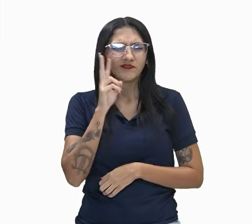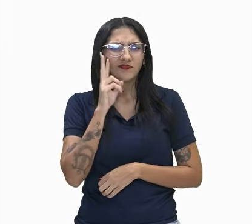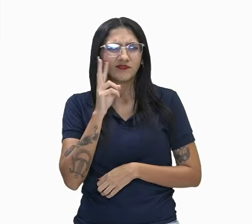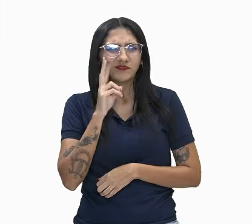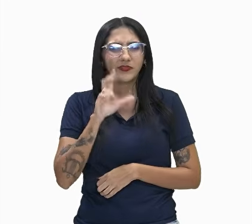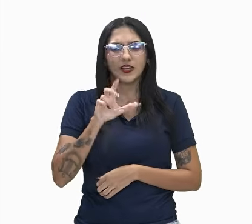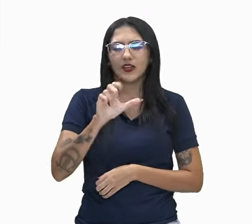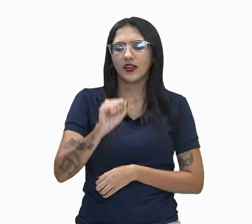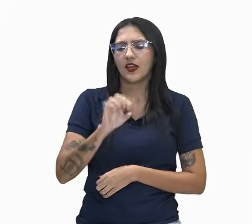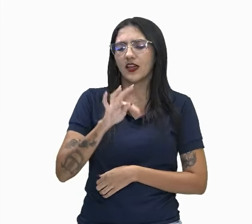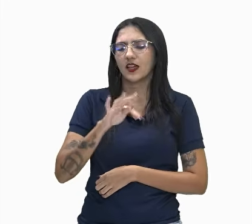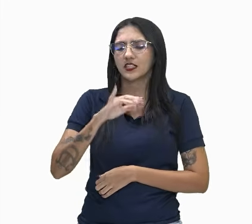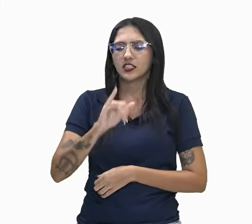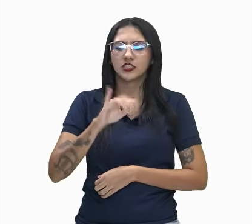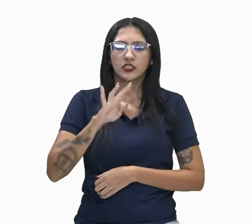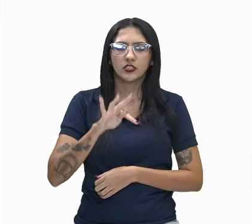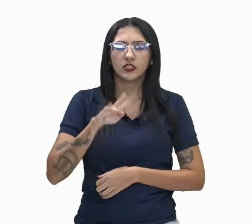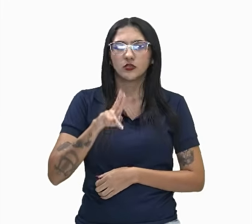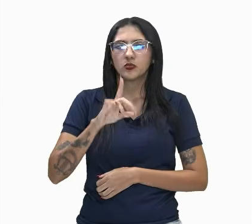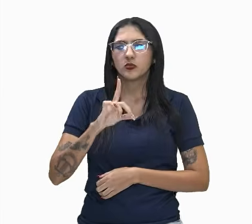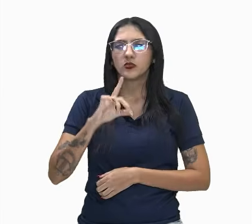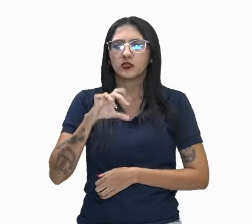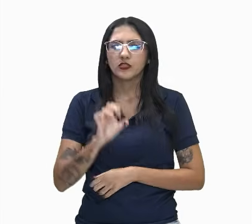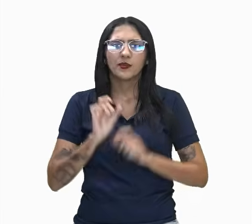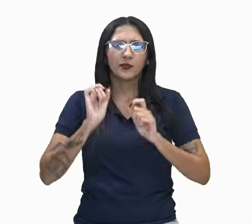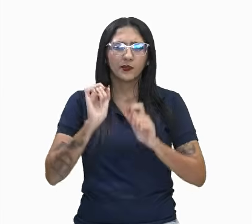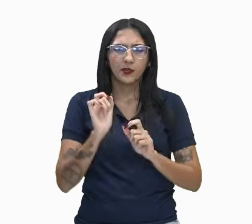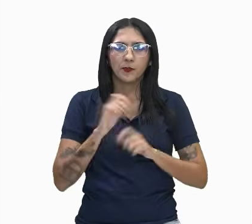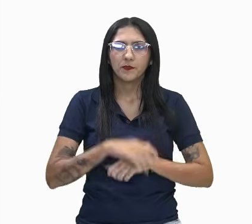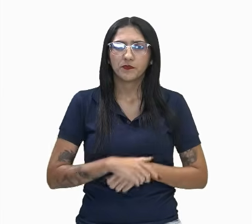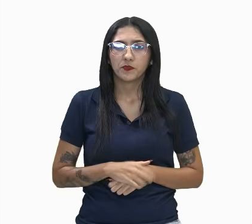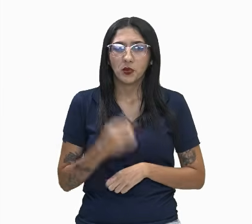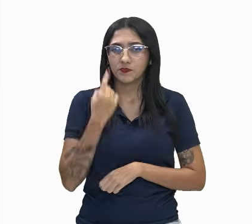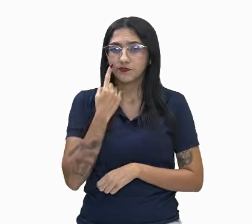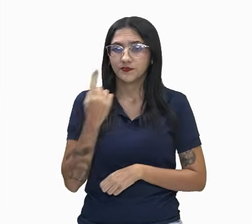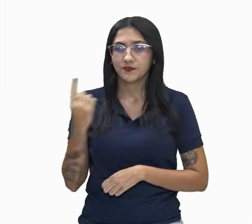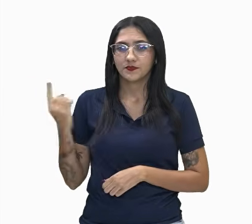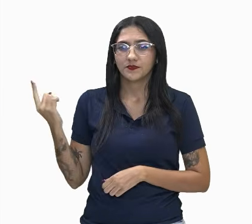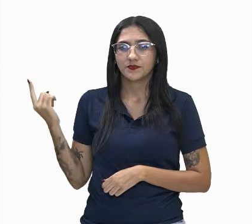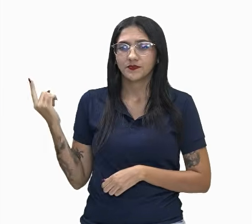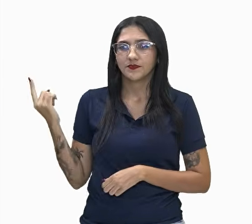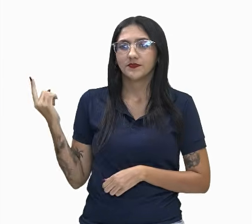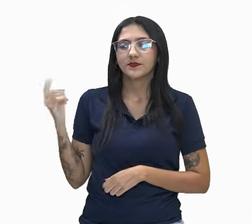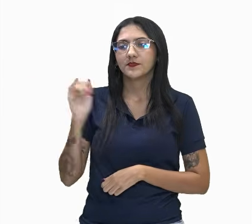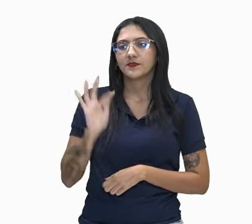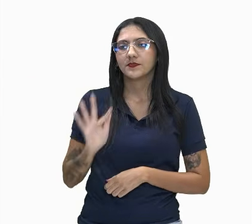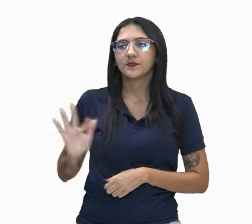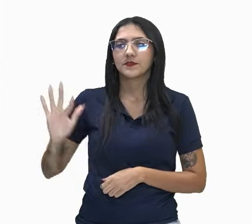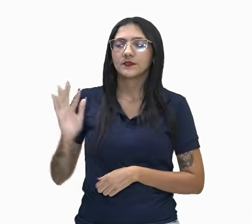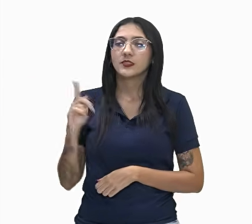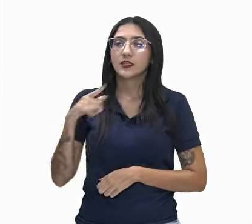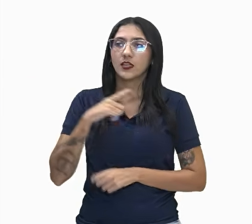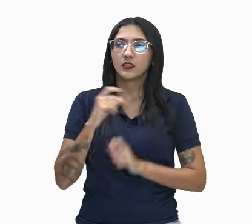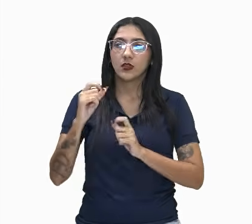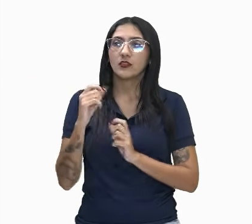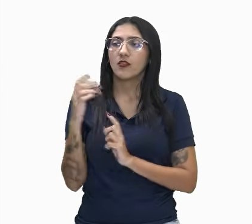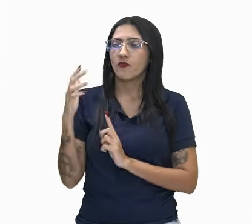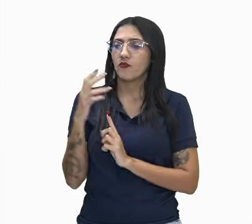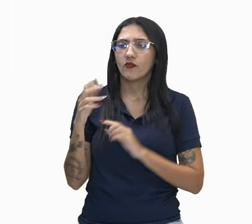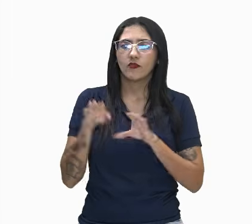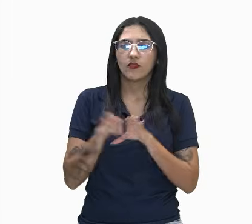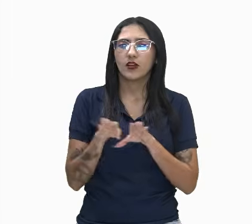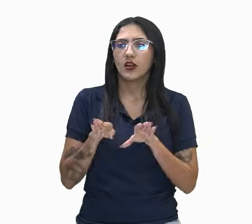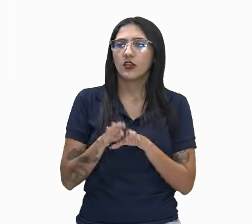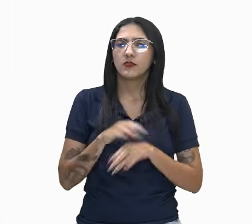latitude, né? Então, a distribuição dos raios solares que vocês estão observando acaba influenciando também.